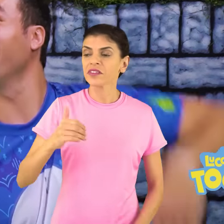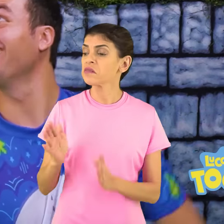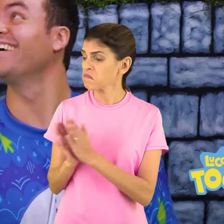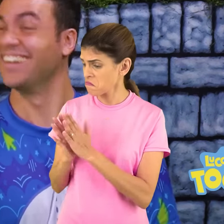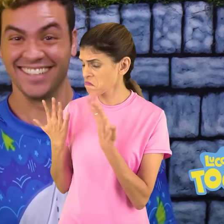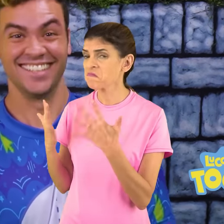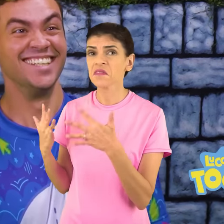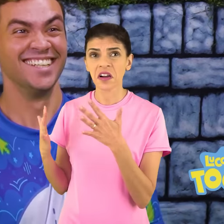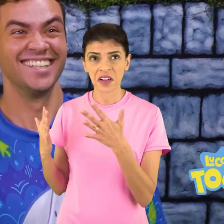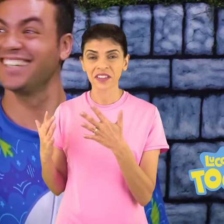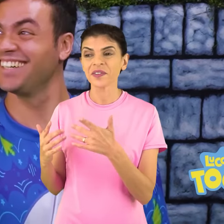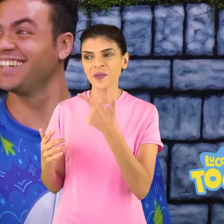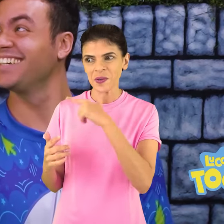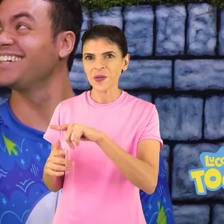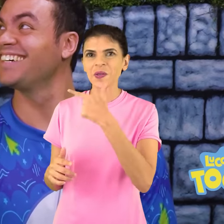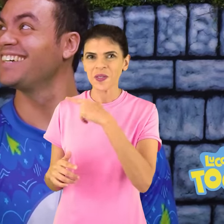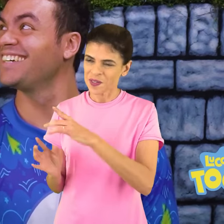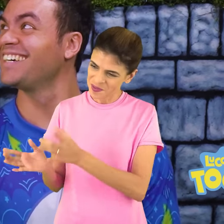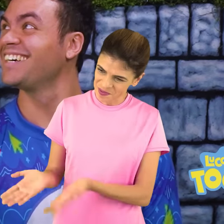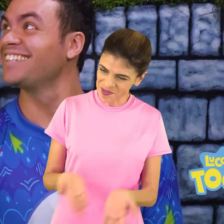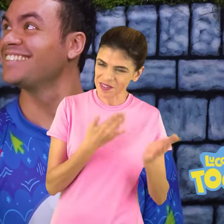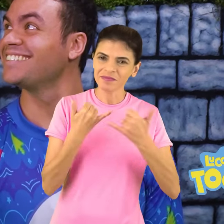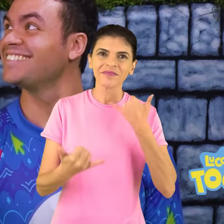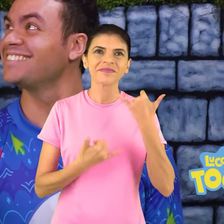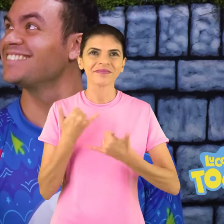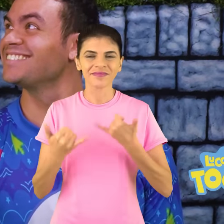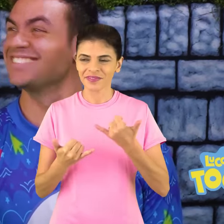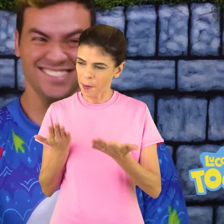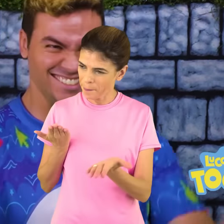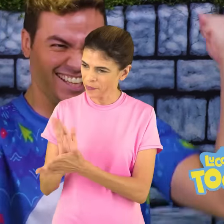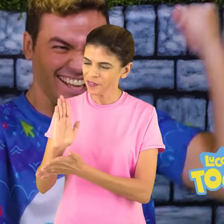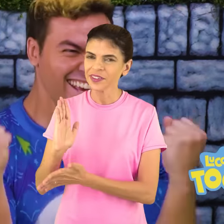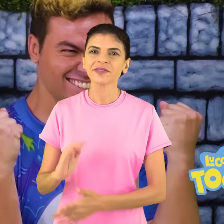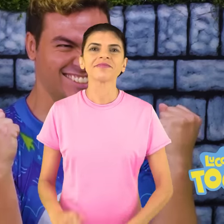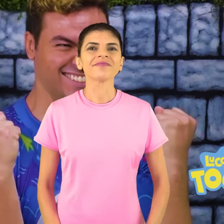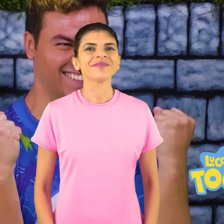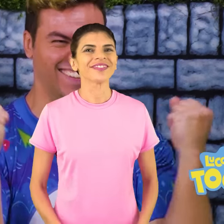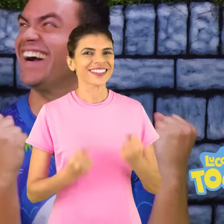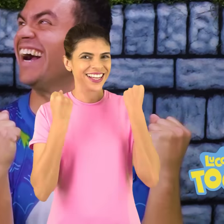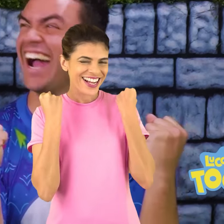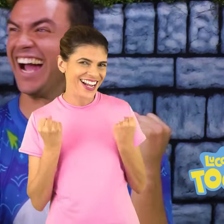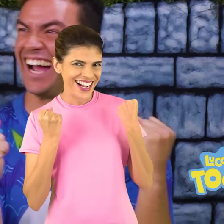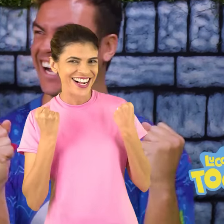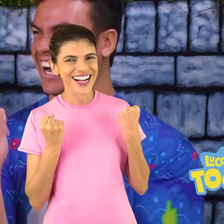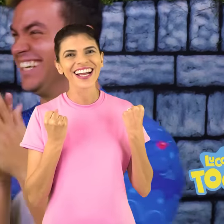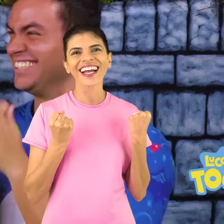Parabéns! Você bateu a altura e pode brincar! Aprovado! Isso!